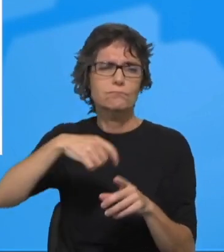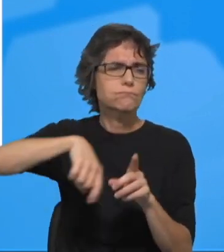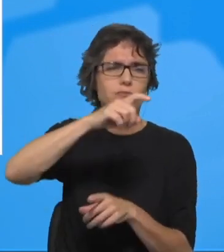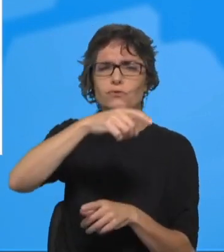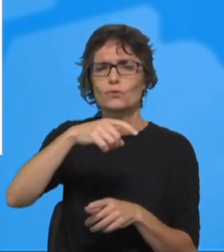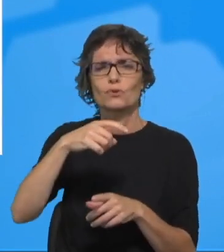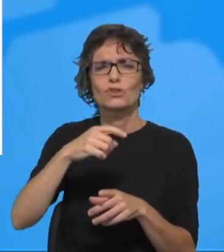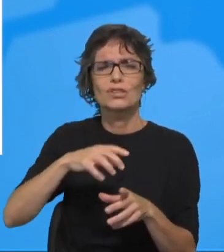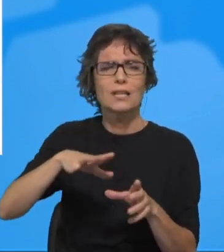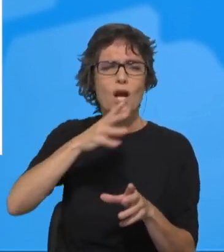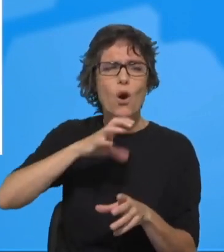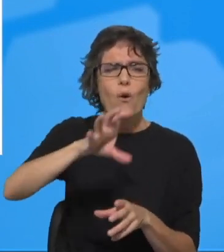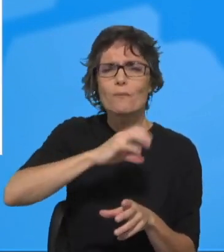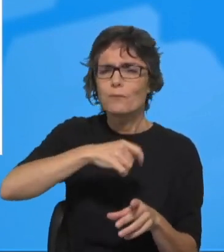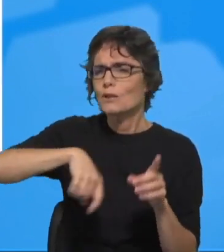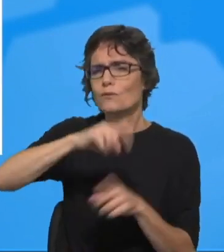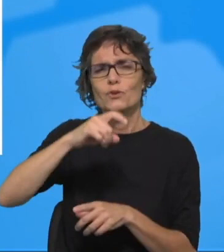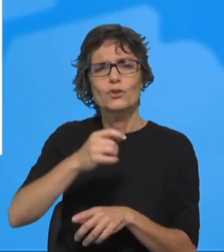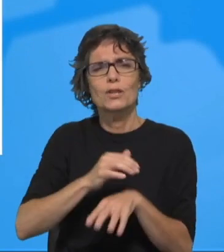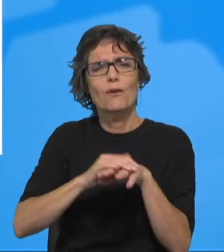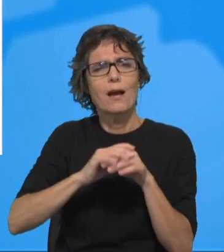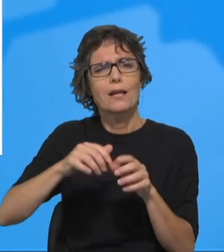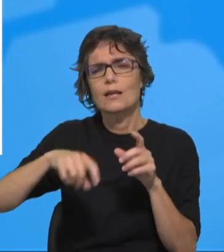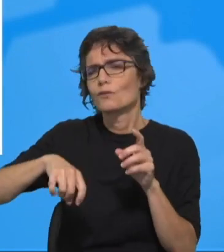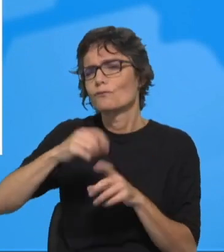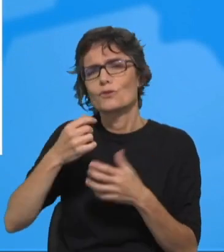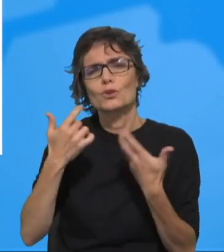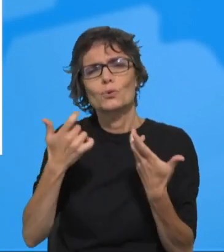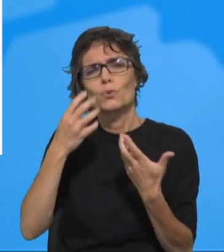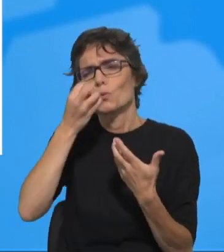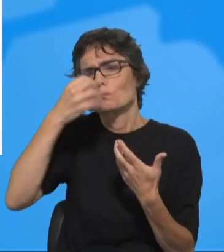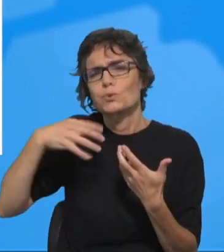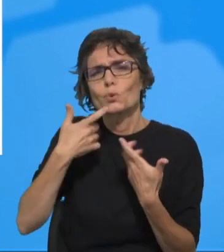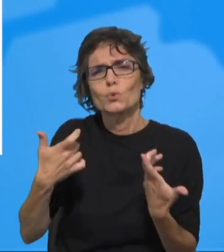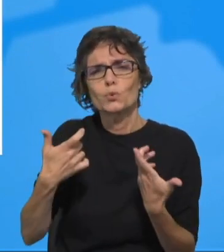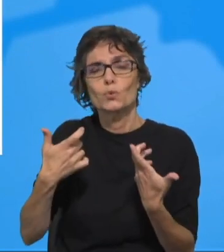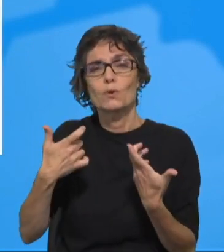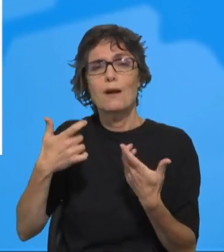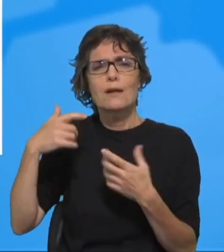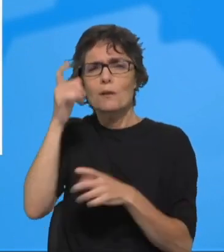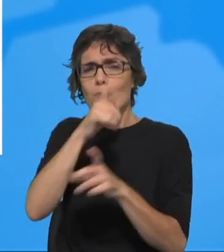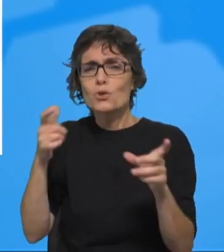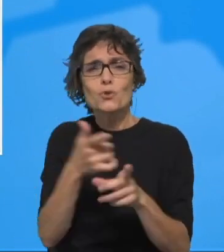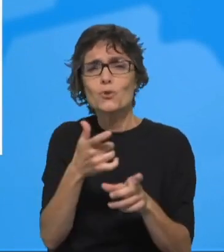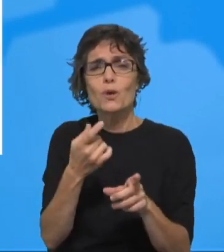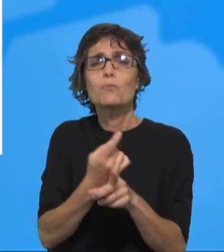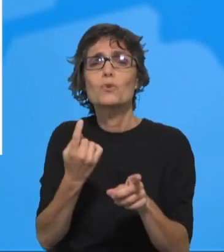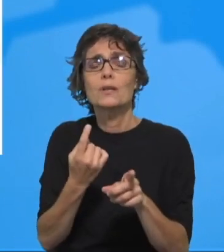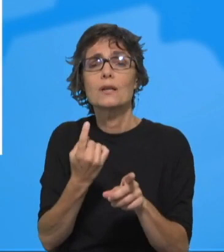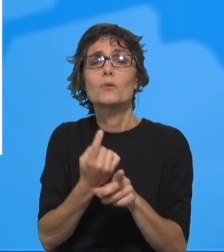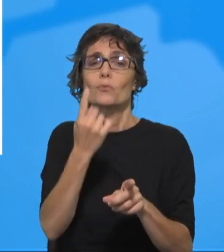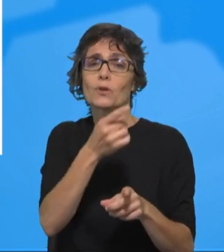sus tierras, sus afectos? Son perseguidos y ejecutados por ser